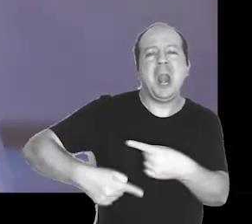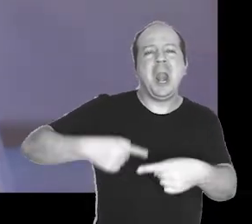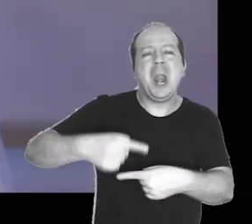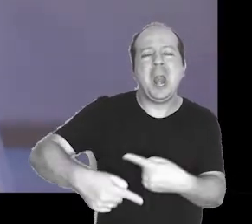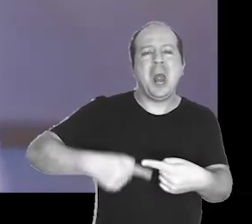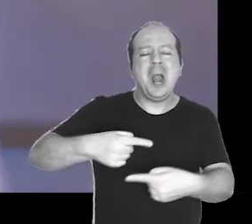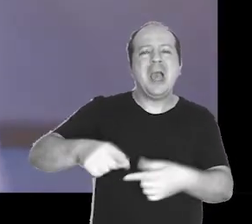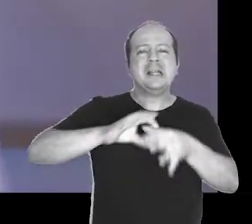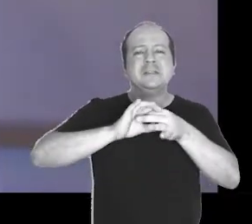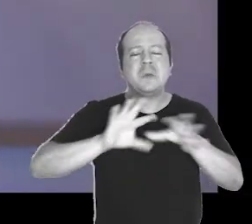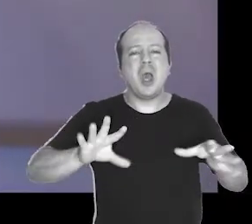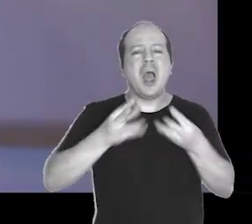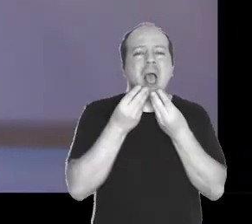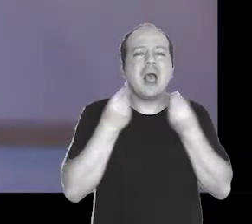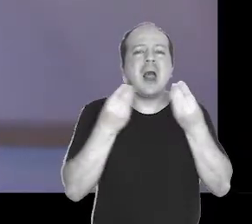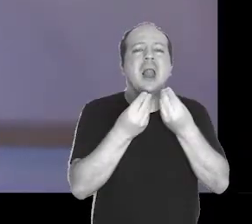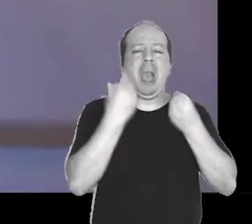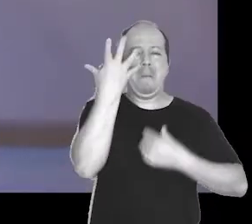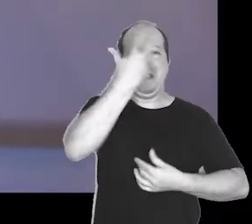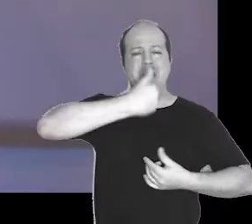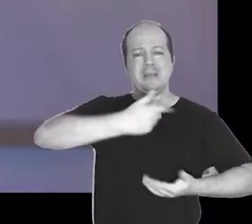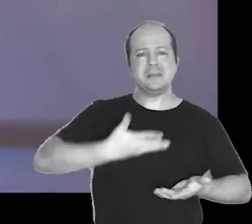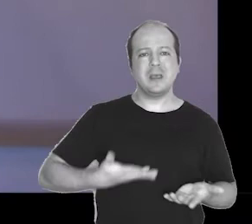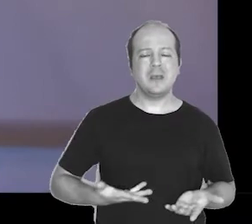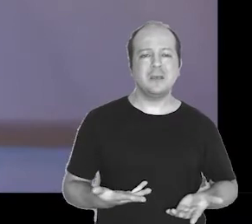predisposição erótica pela beleza.